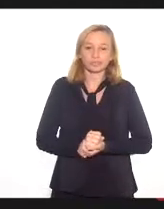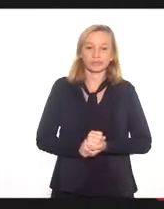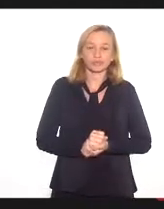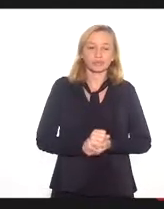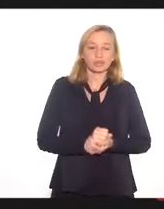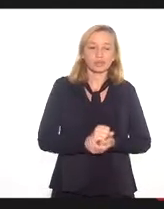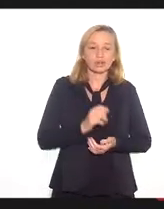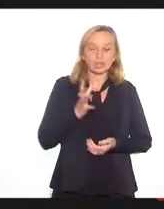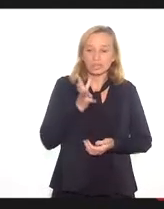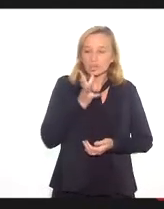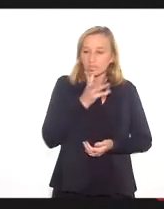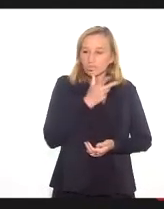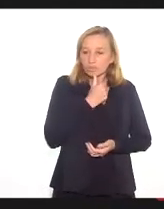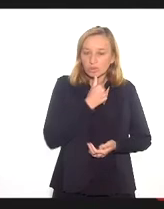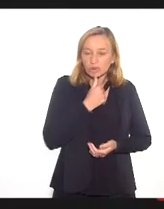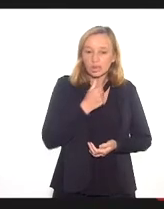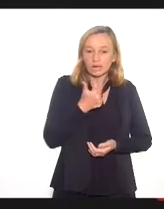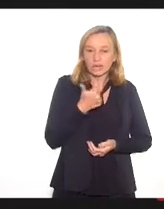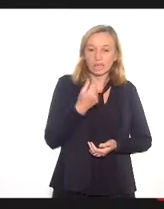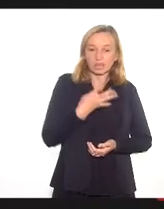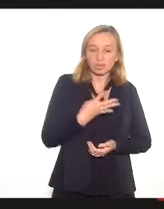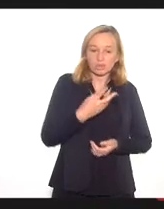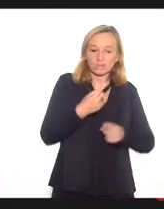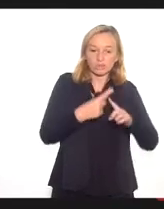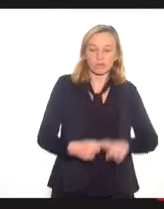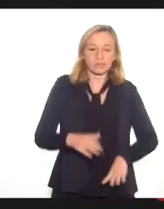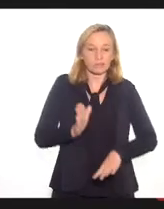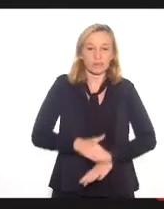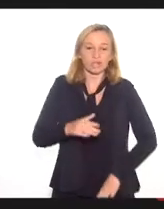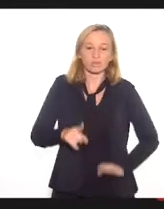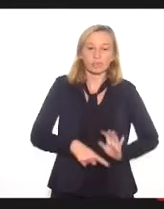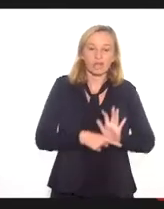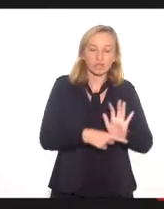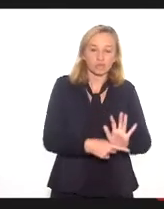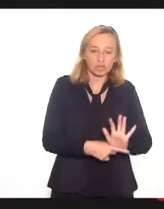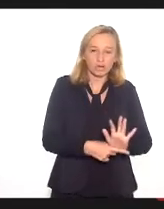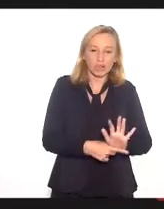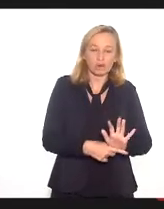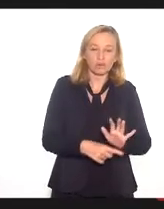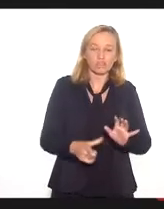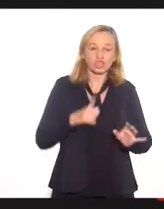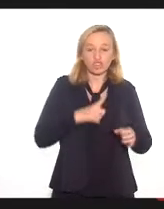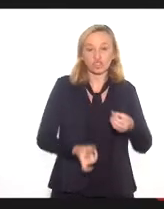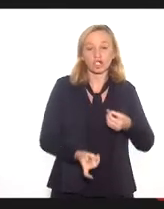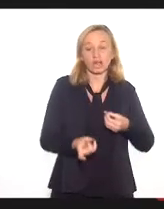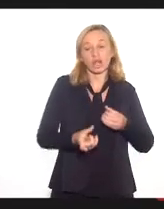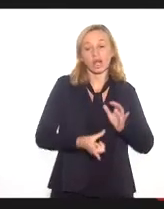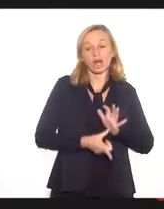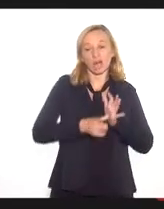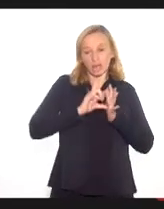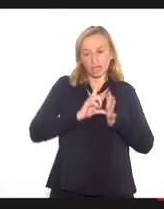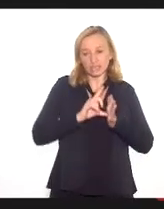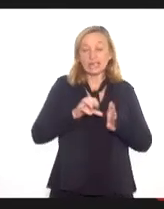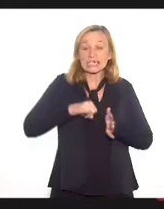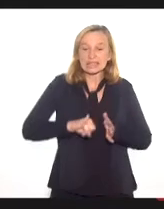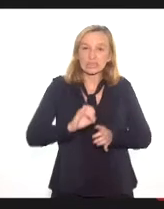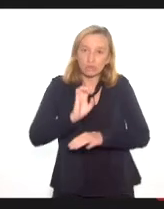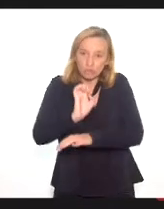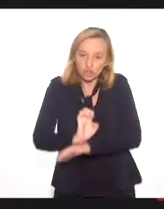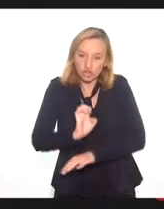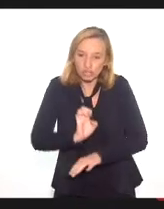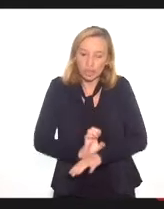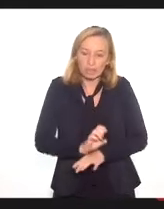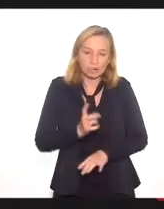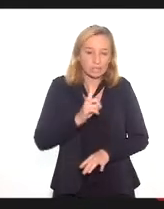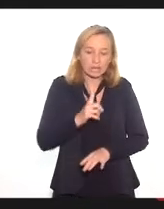14 vezes mais para recuperar aquilo que tinham antes. Ou seja, se o Estado não